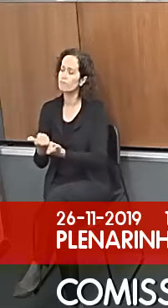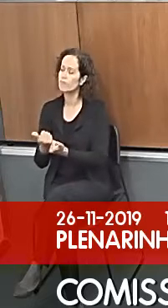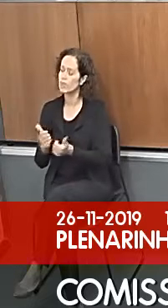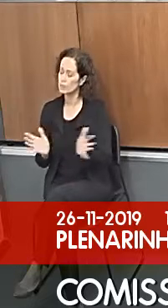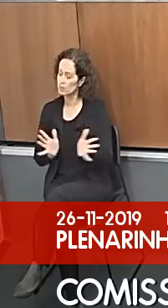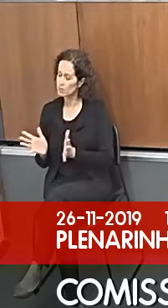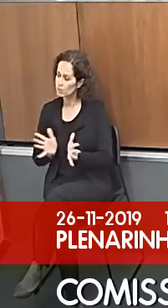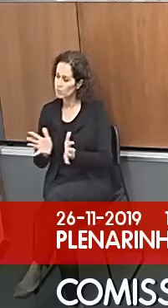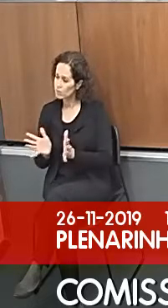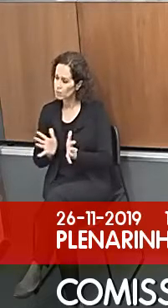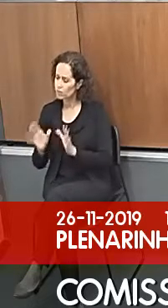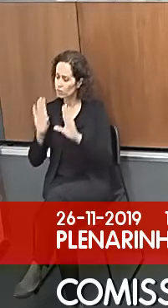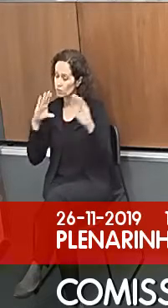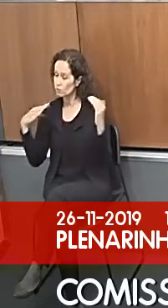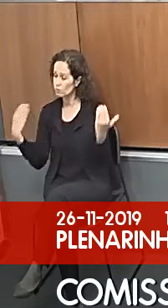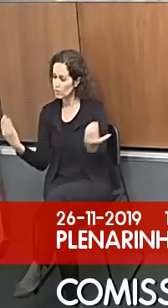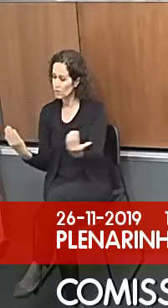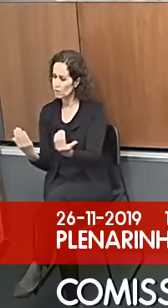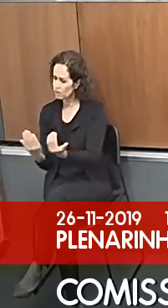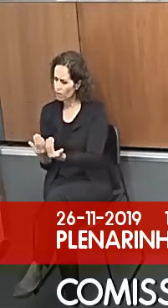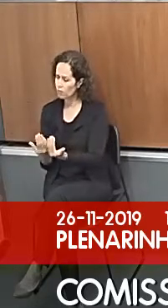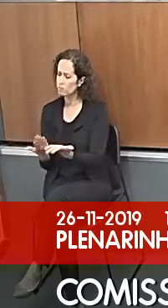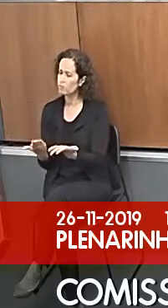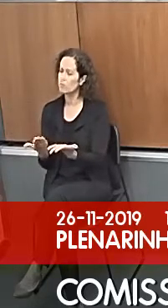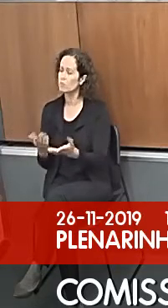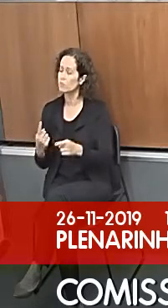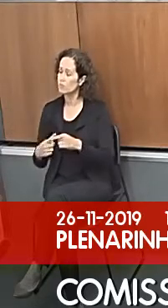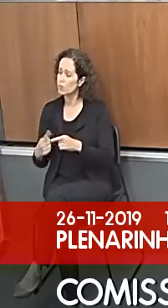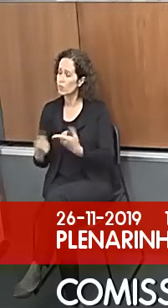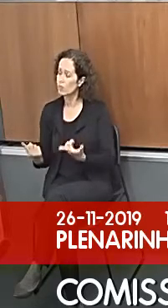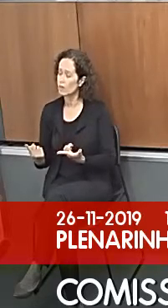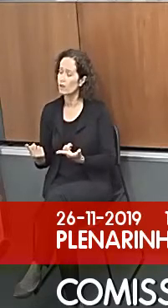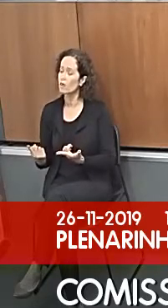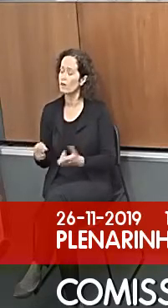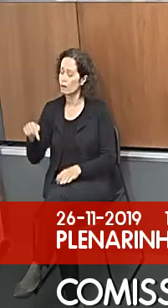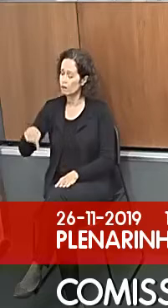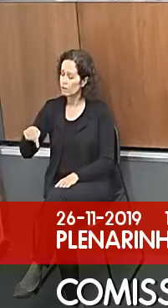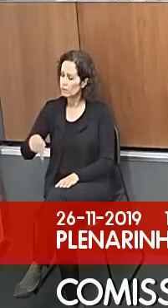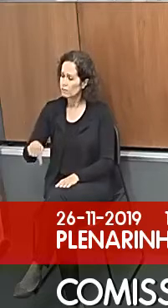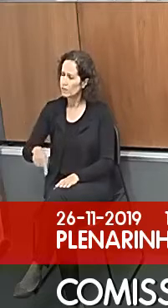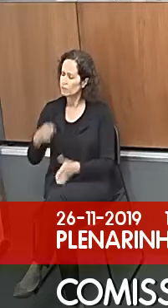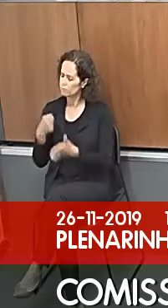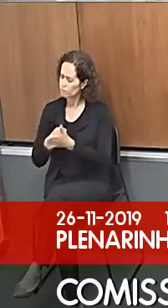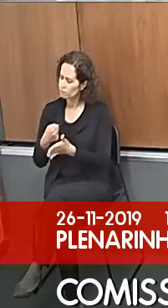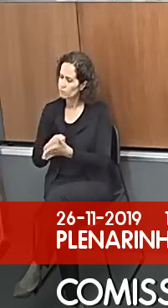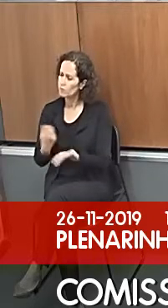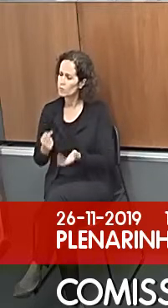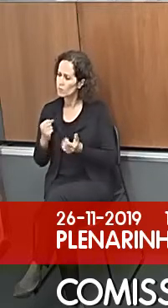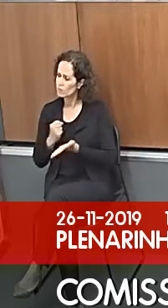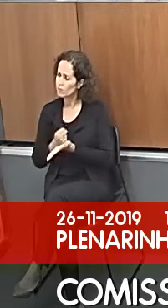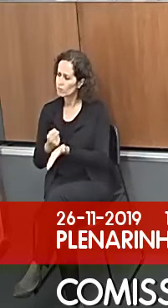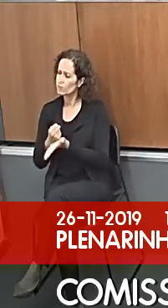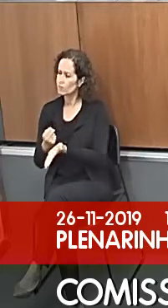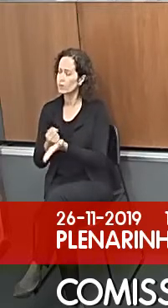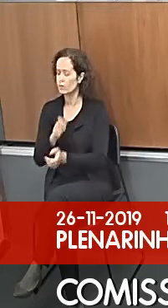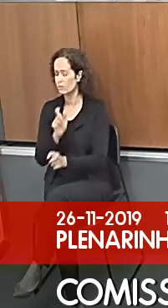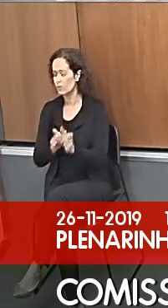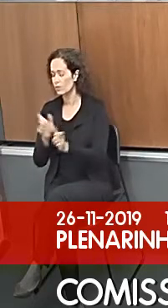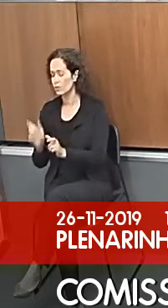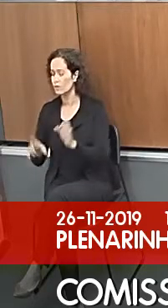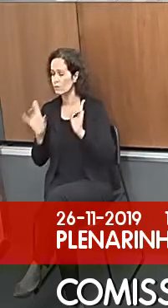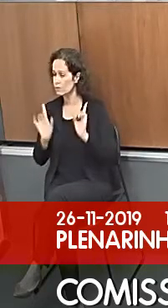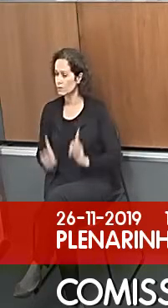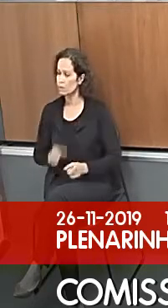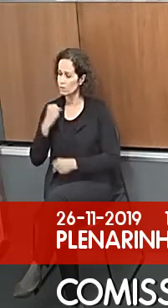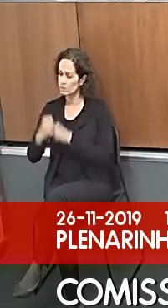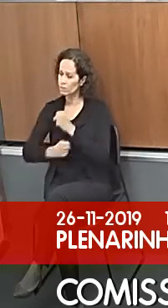acessibilidade de um estádio de futebol, graças à abertura que essa comissão tem dado às causas da pessoa com deficiência, a gente fica feliz. E no